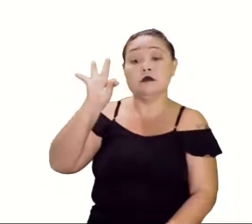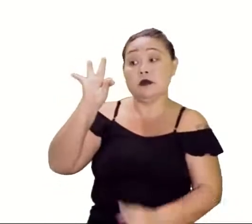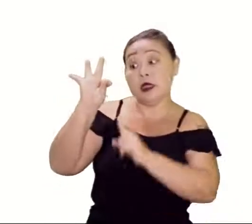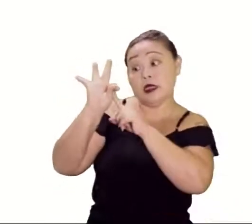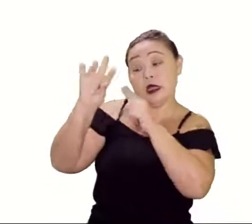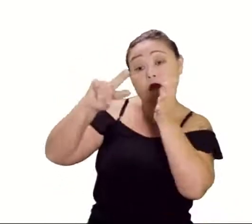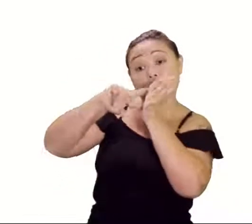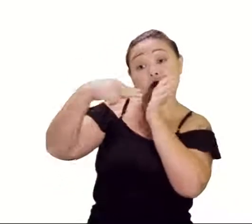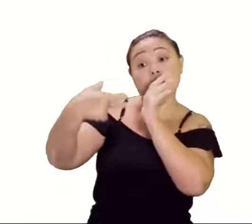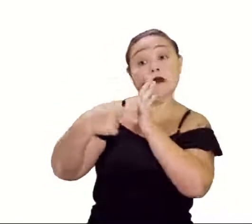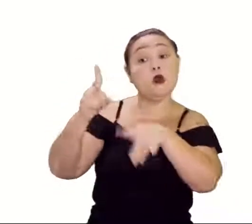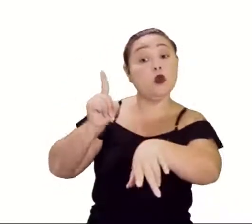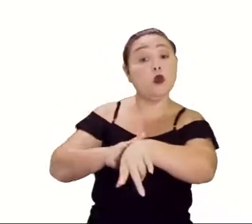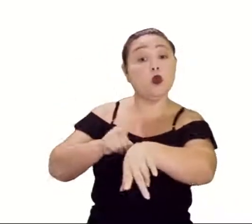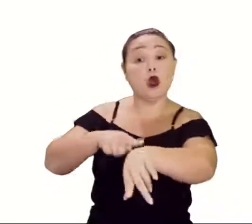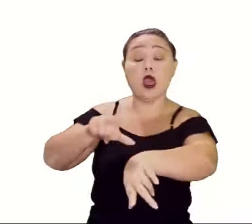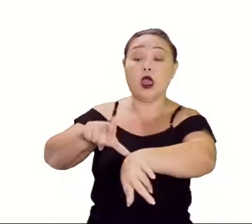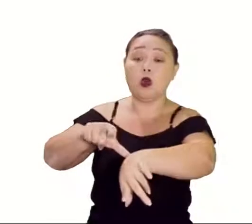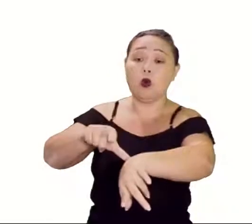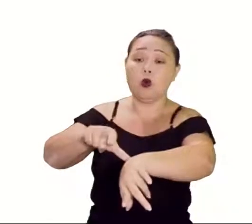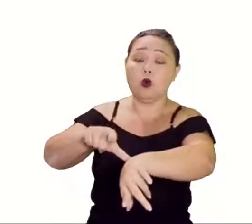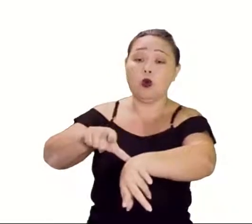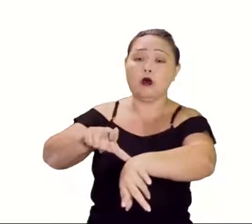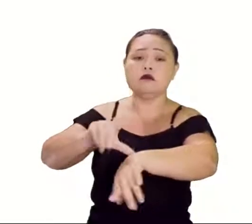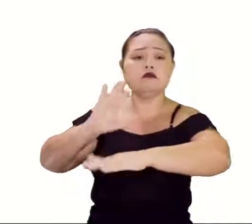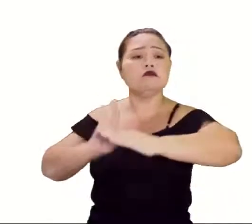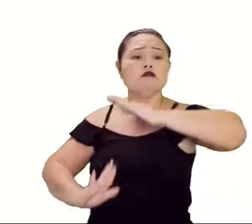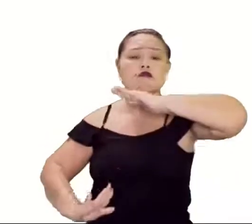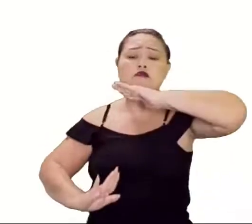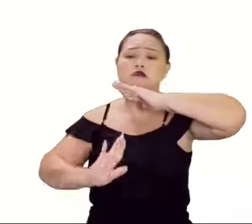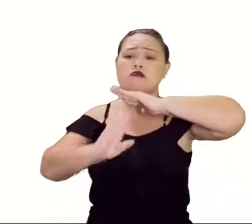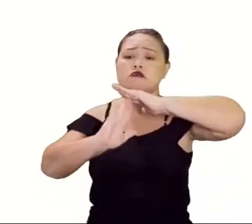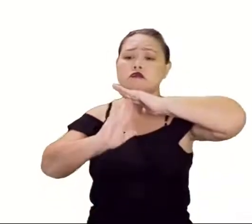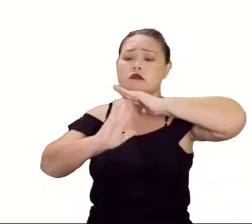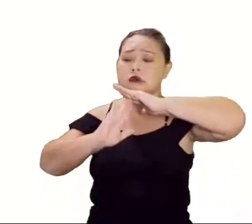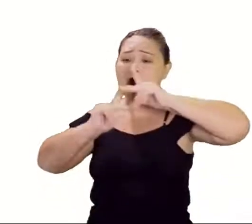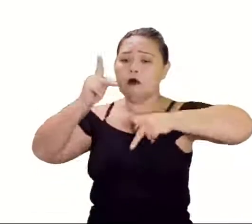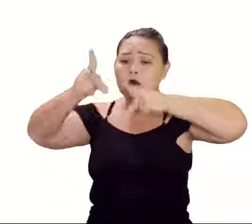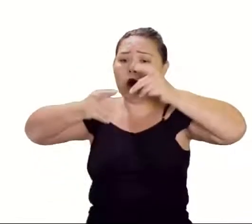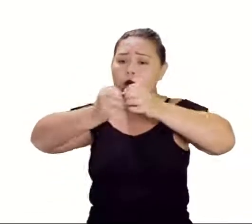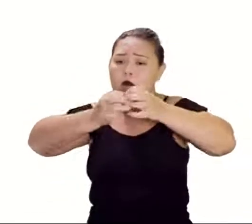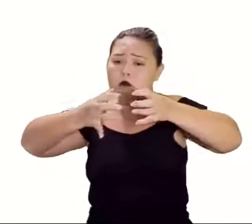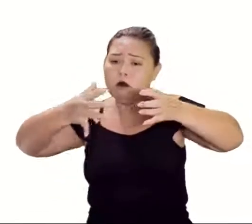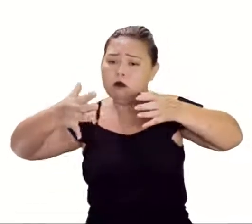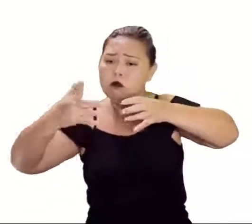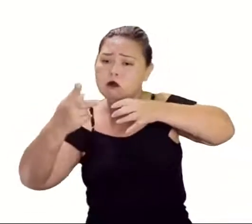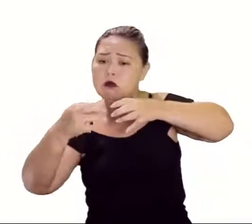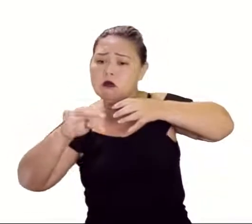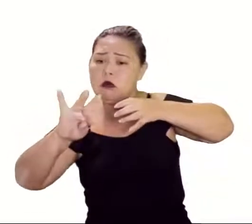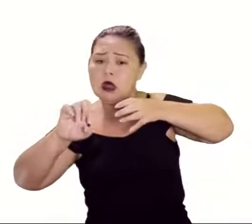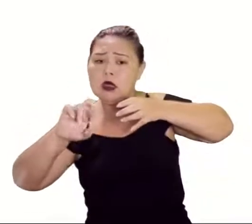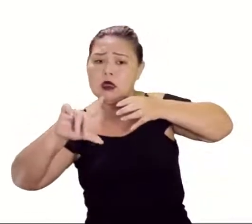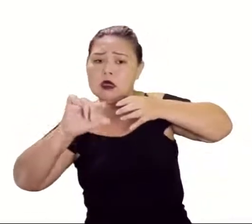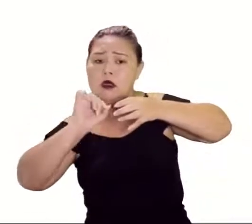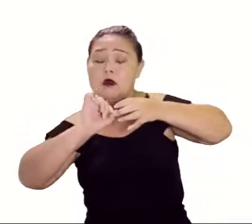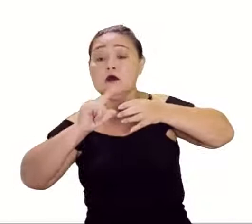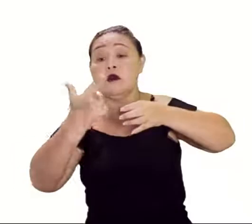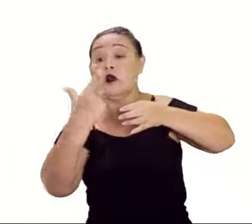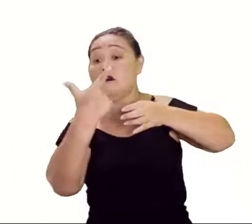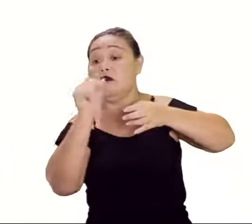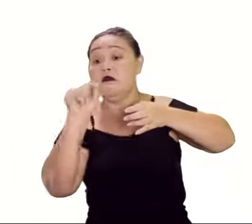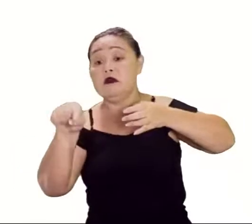T representa o tempo em horas. Para atingir a população de 20